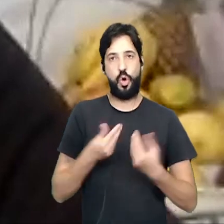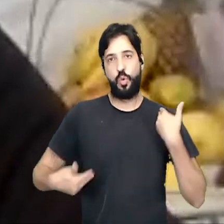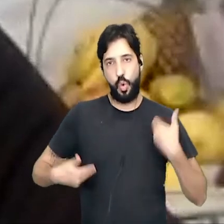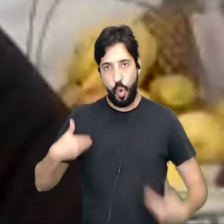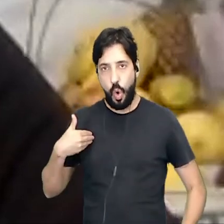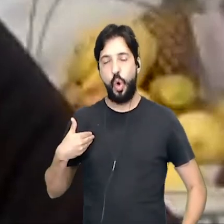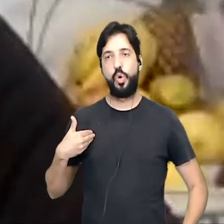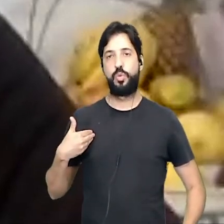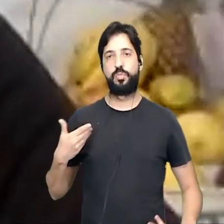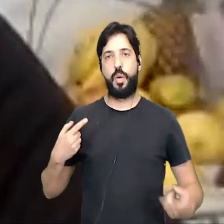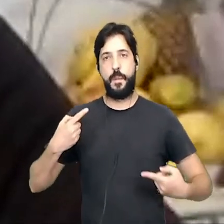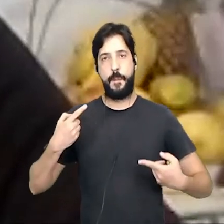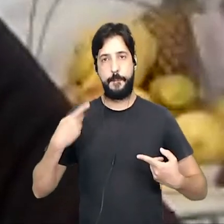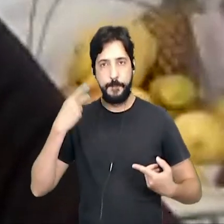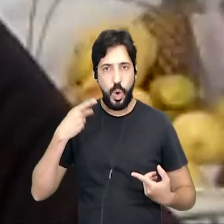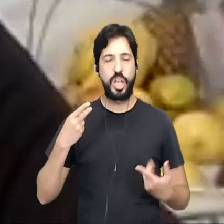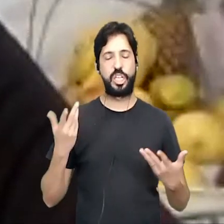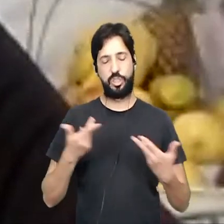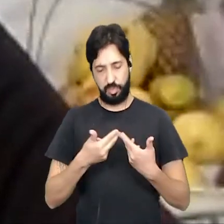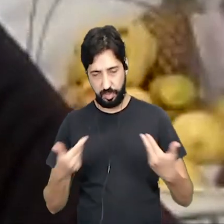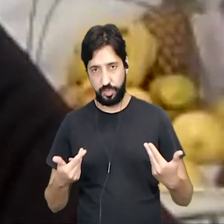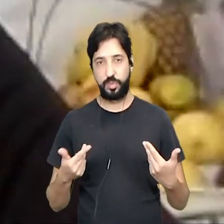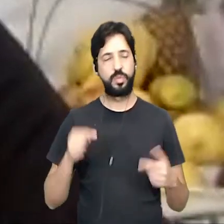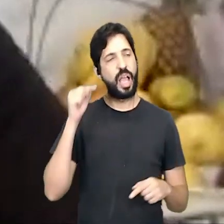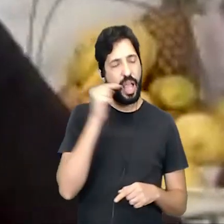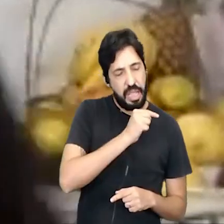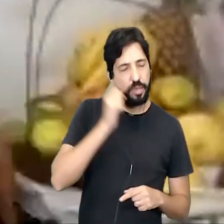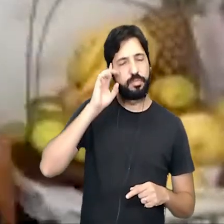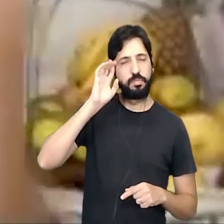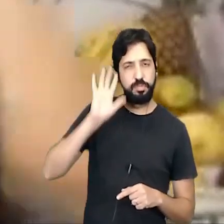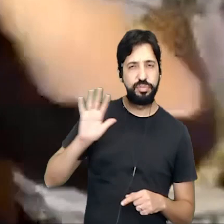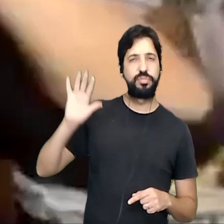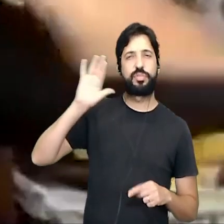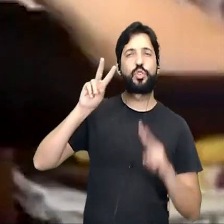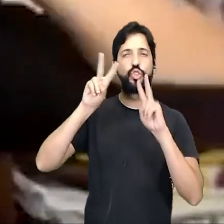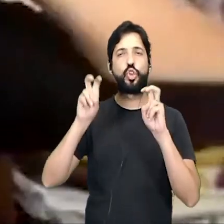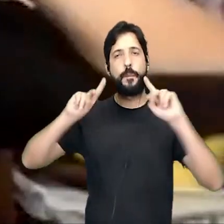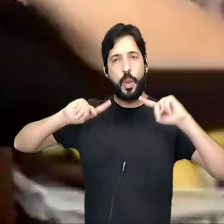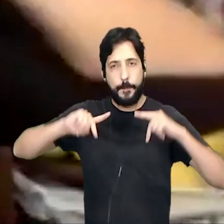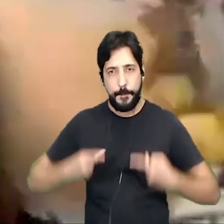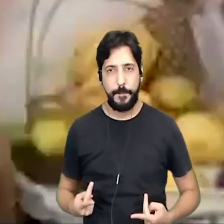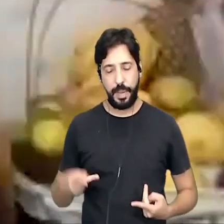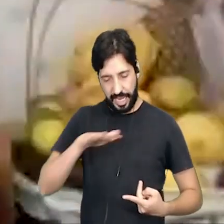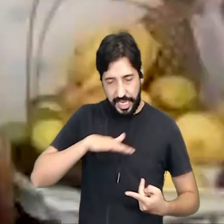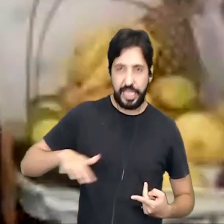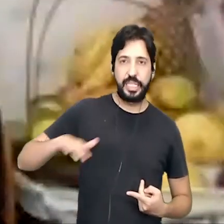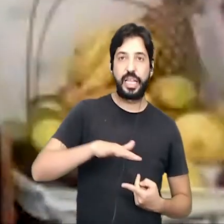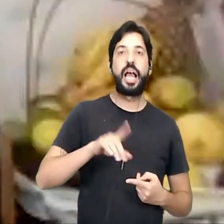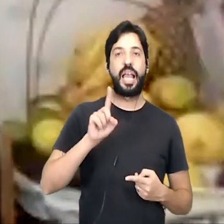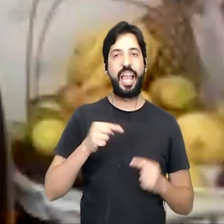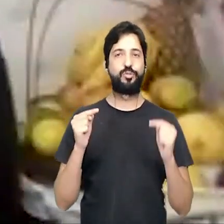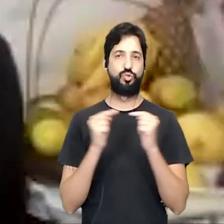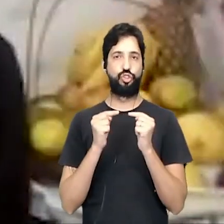estética e política. E também havia a partir de toda essa reflexão que o Ailton traz, né, sobre a questão da humanidade,